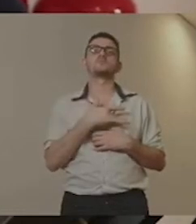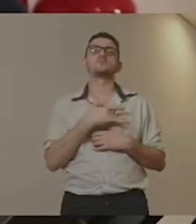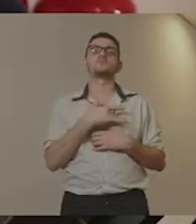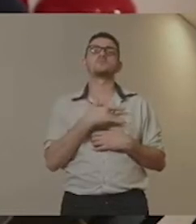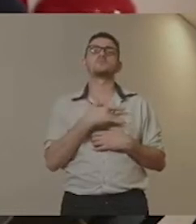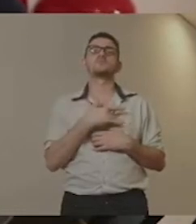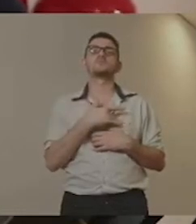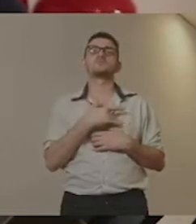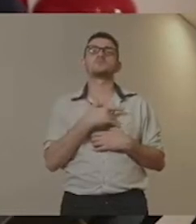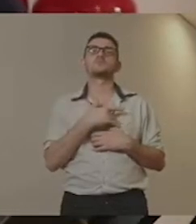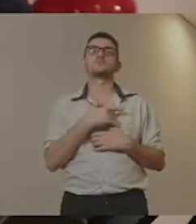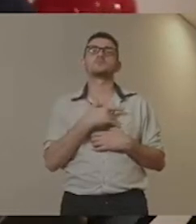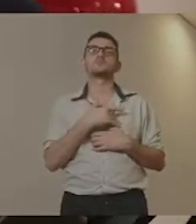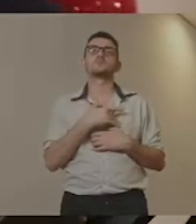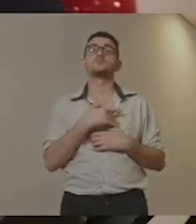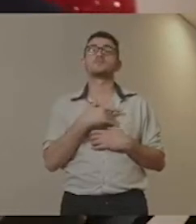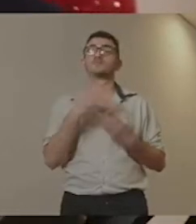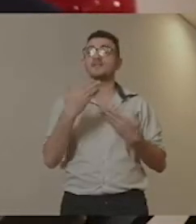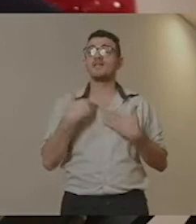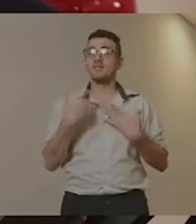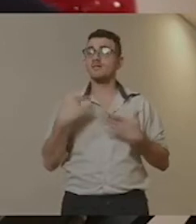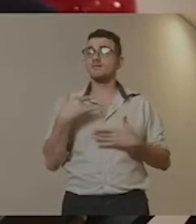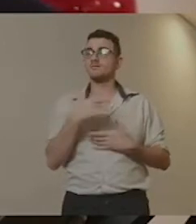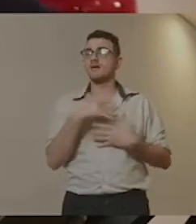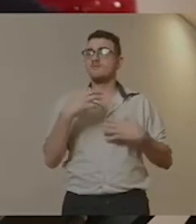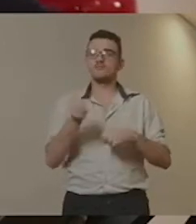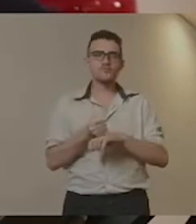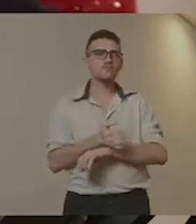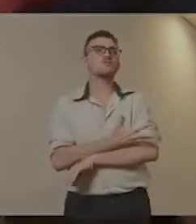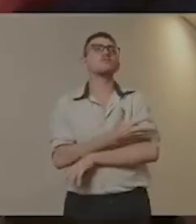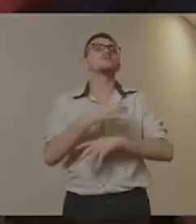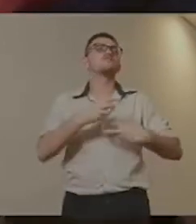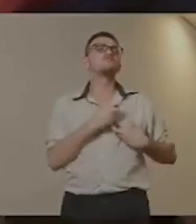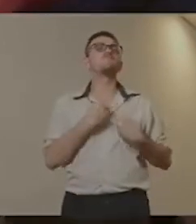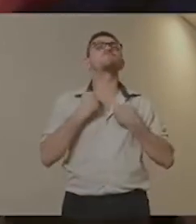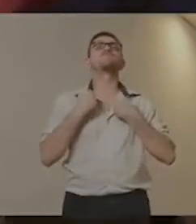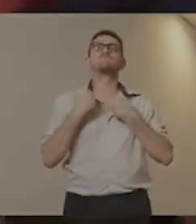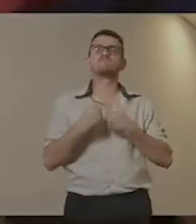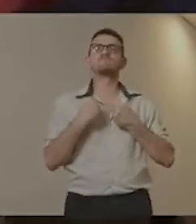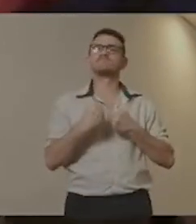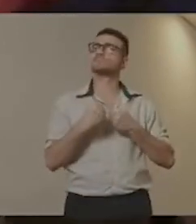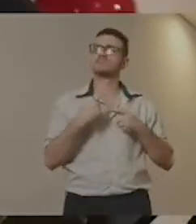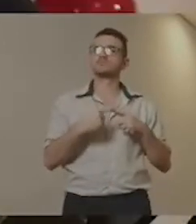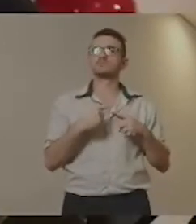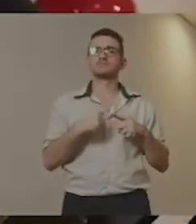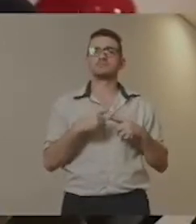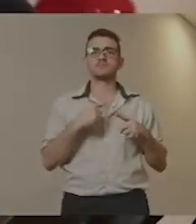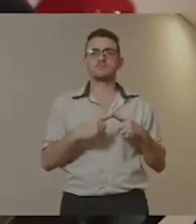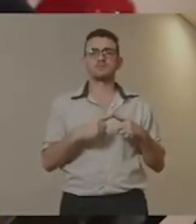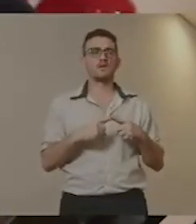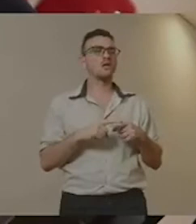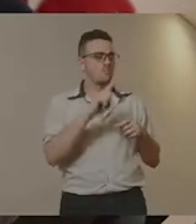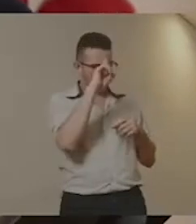uma saúde emocional muito forte, porque... Tá resolvido, né? É, tipo, tá eu resolvido. Eu sou isso, aí tem toda